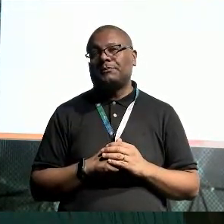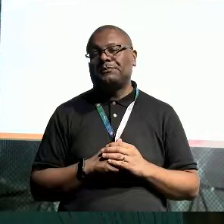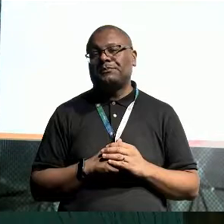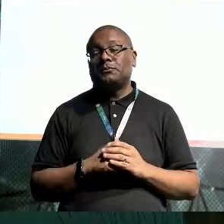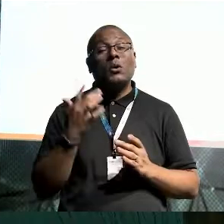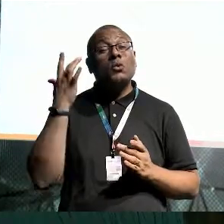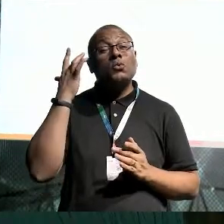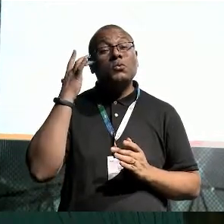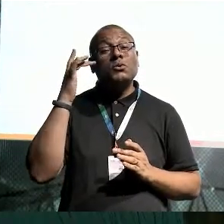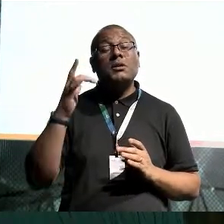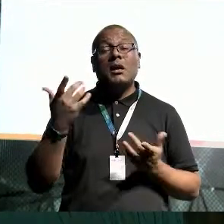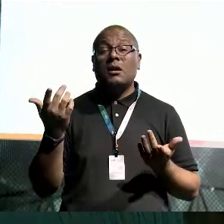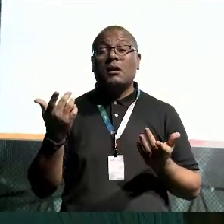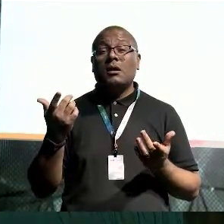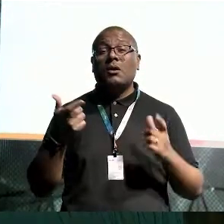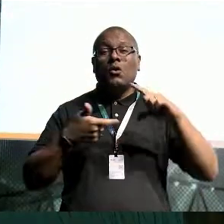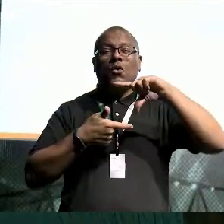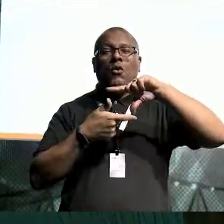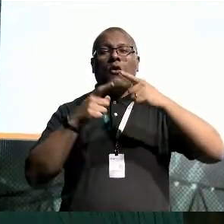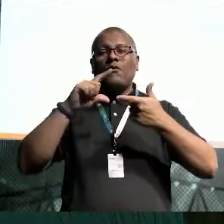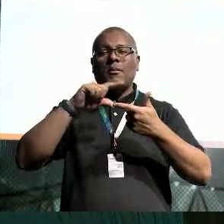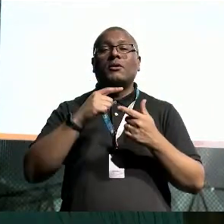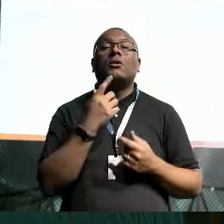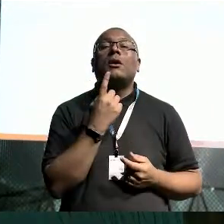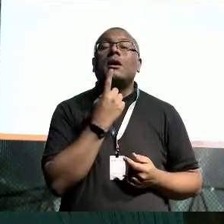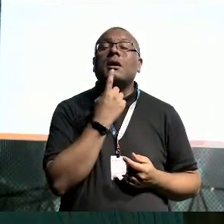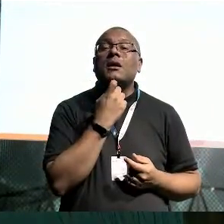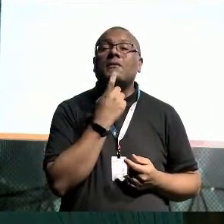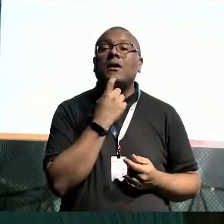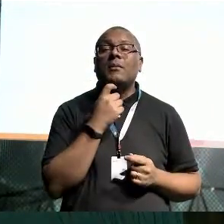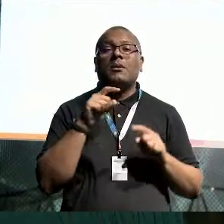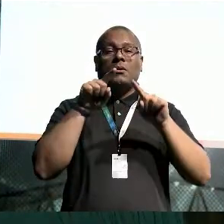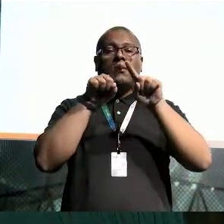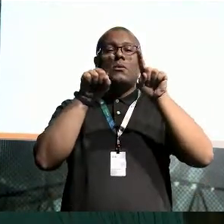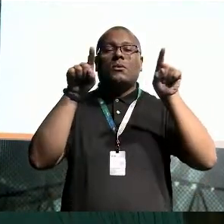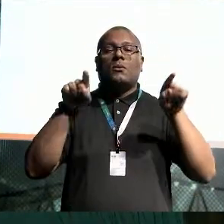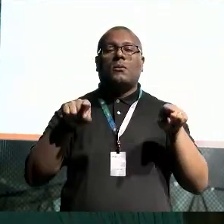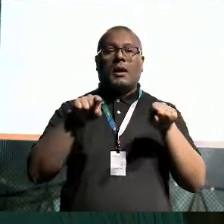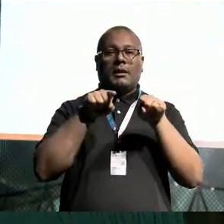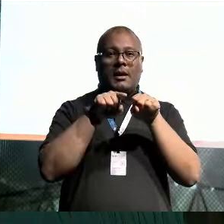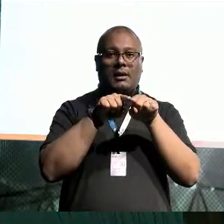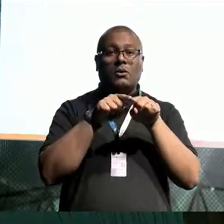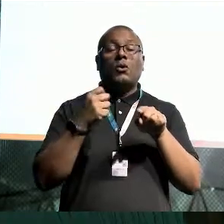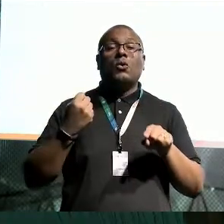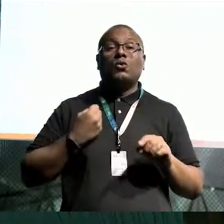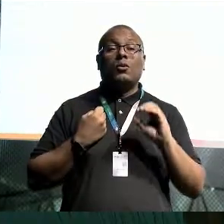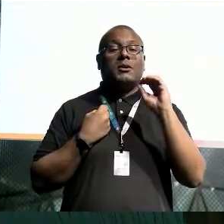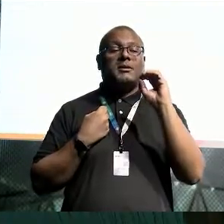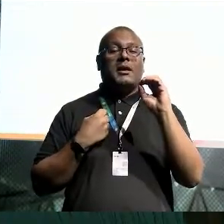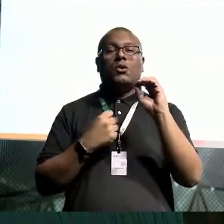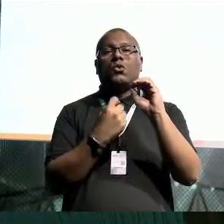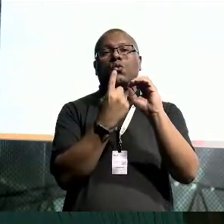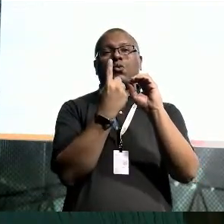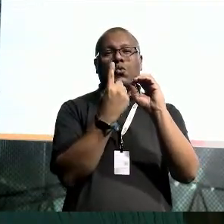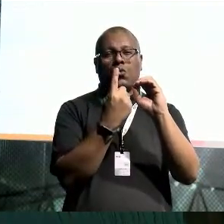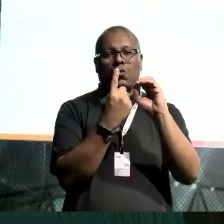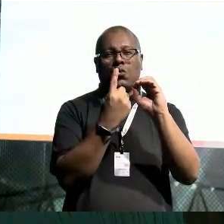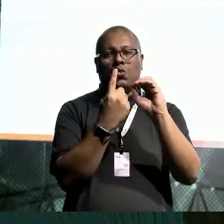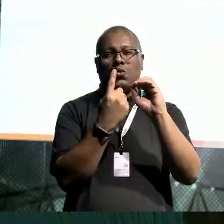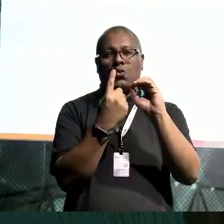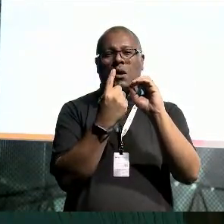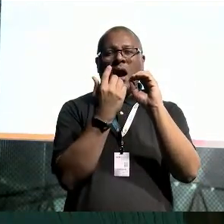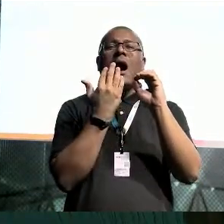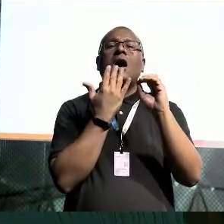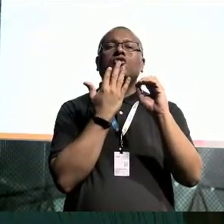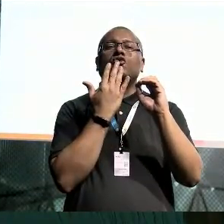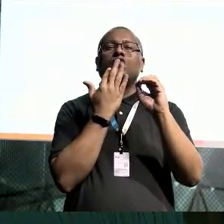eu não sei que formato que é isso, mas, assim, em vermelho eu tenho um quadrado que tem o número 01. Será que o